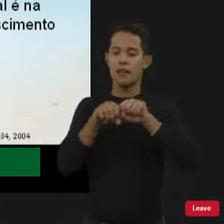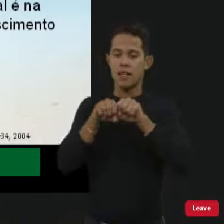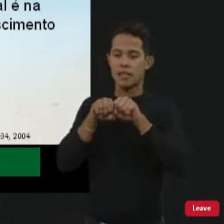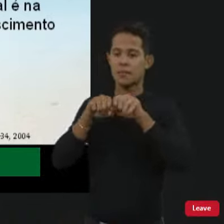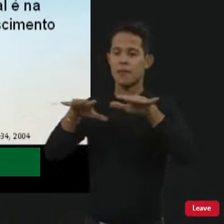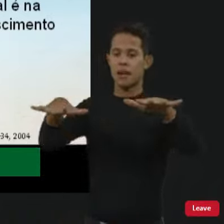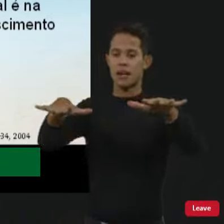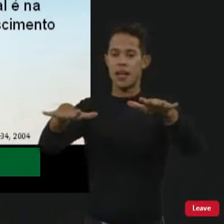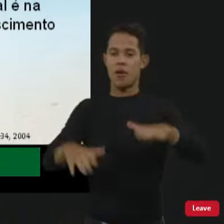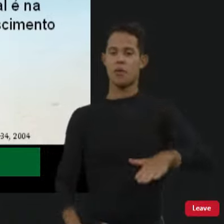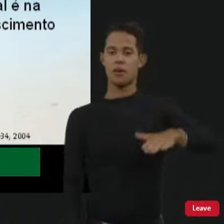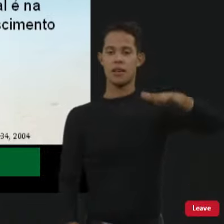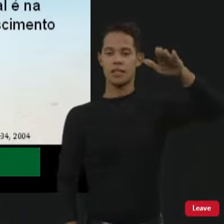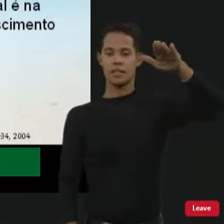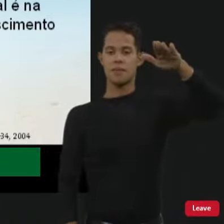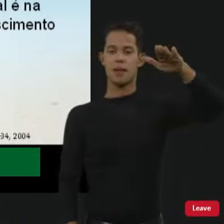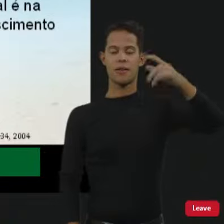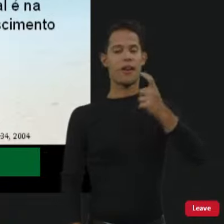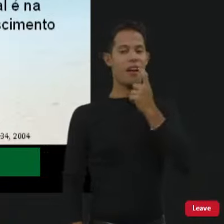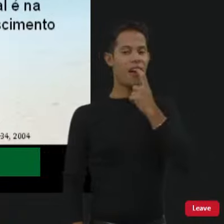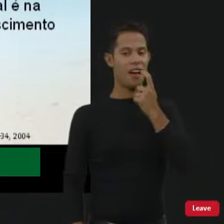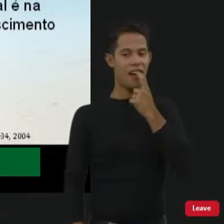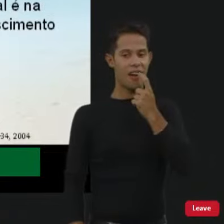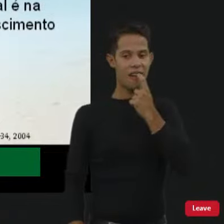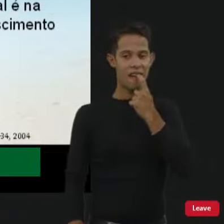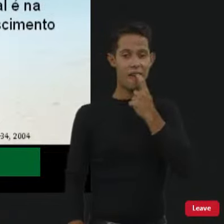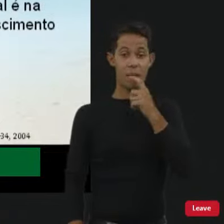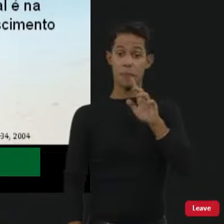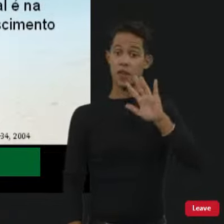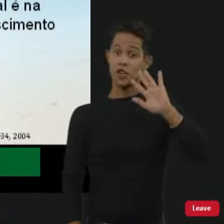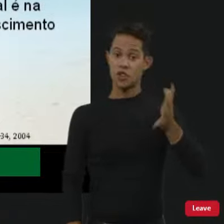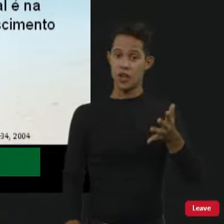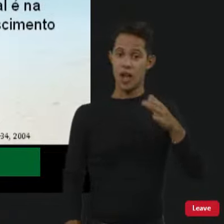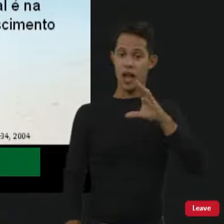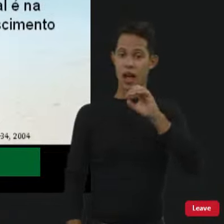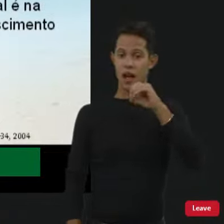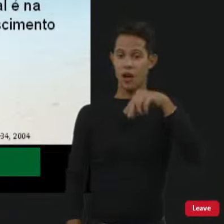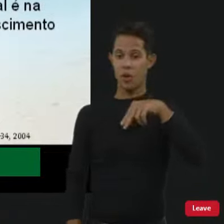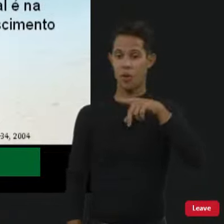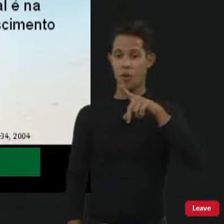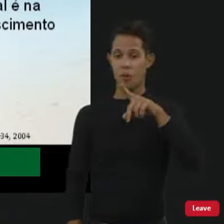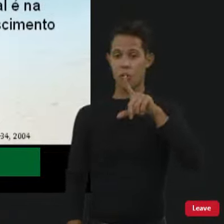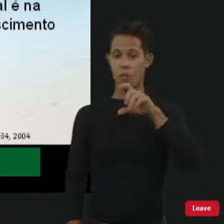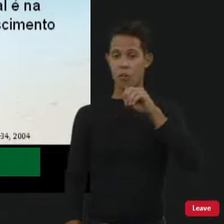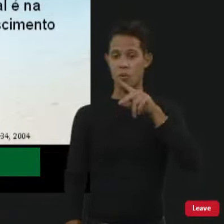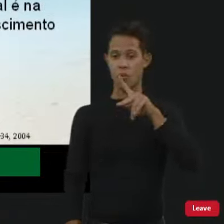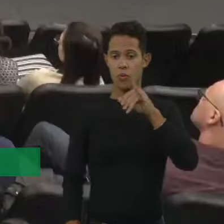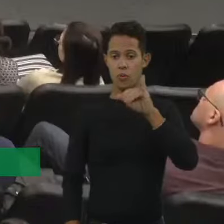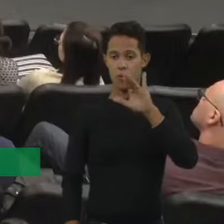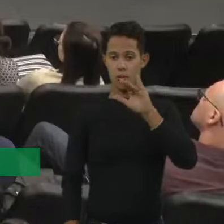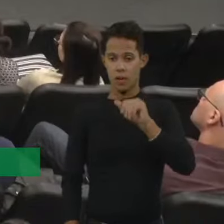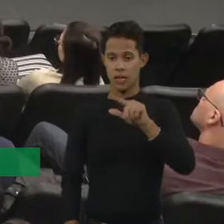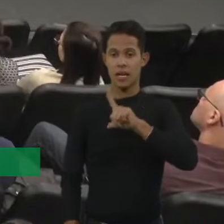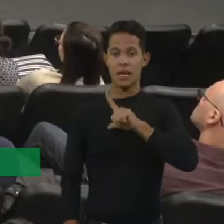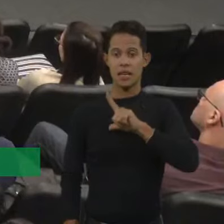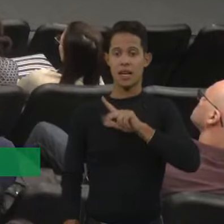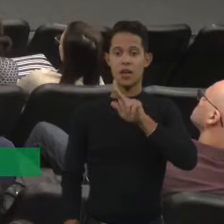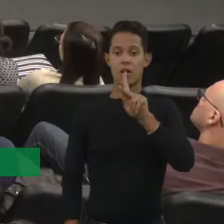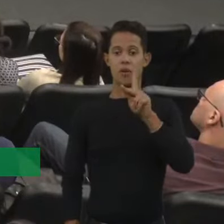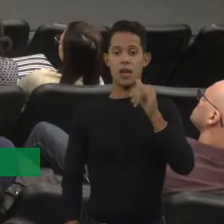crescimento esquelético. Na acondroplasia, o nosso problema está aqui. Ó. Eu tenho uma hiperfunção que